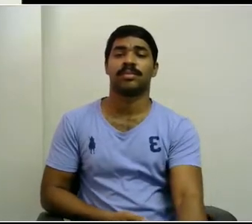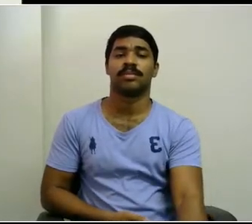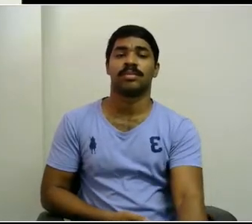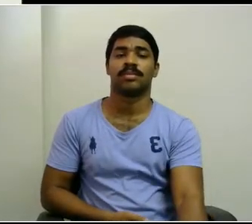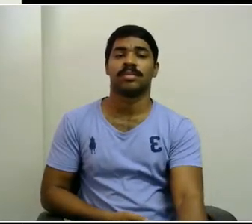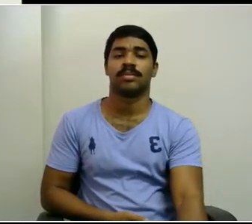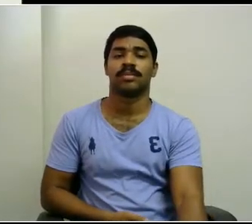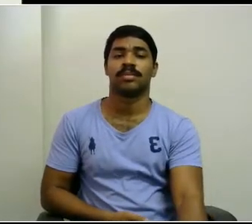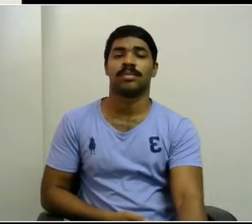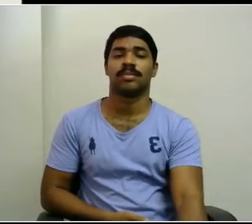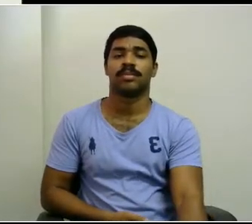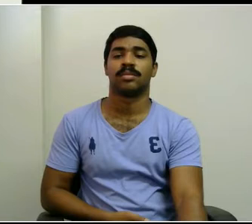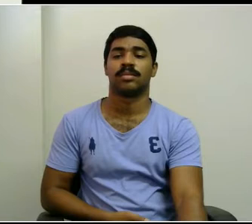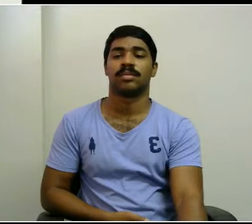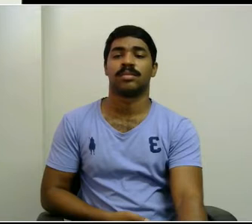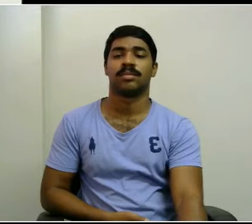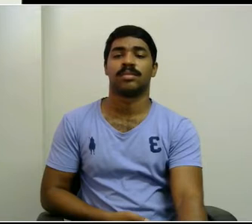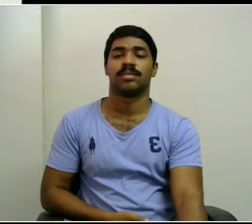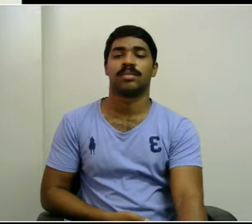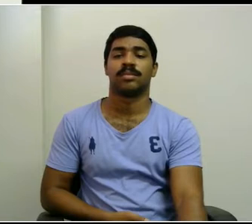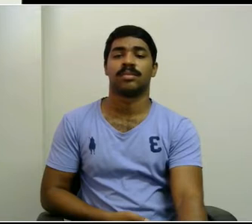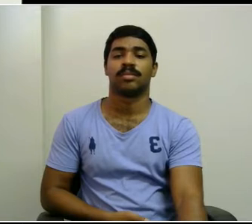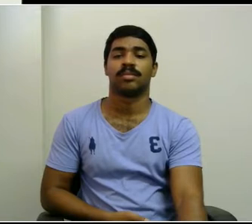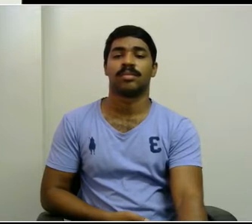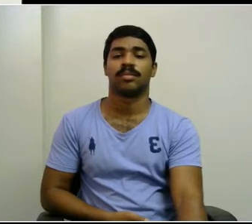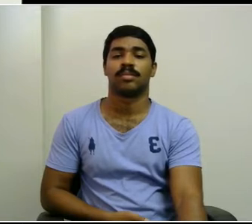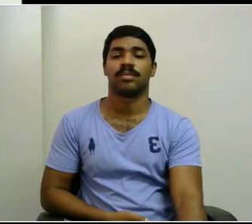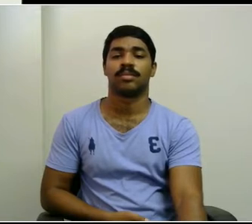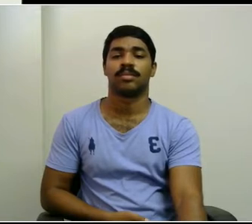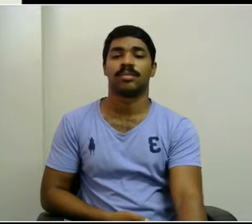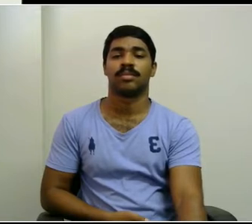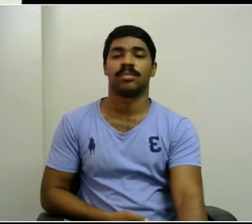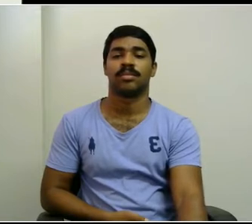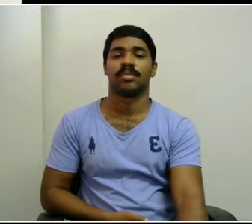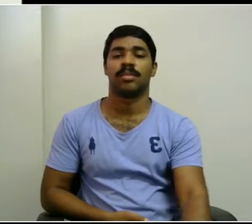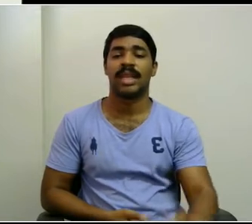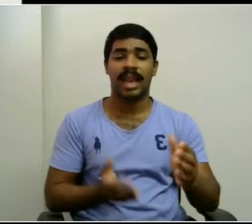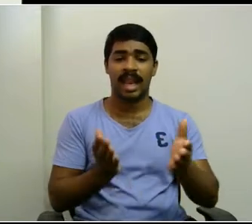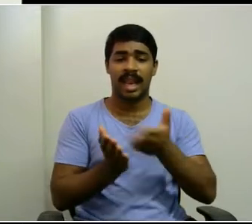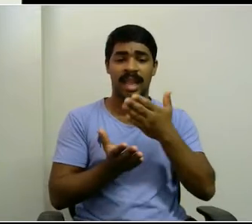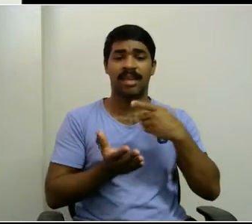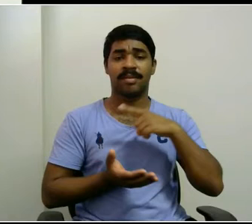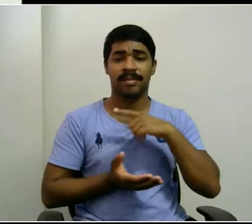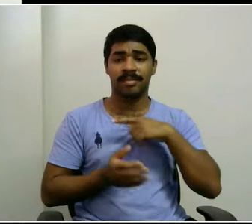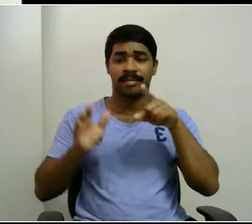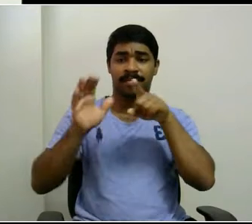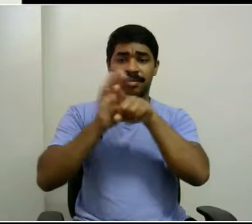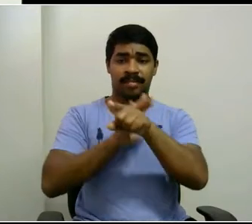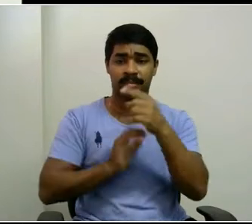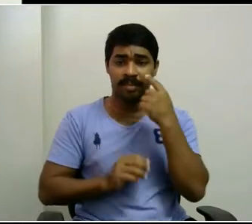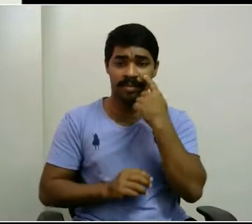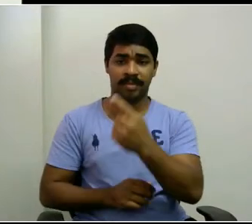Vamos ver aqui uma questão do livro, gente. Né? Essa questão está no livro de vocês, na página 97. Seja f